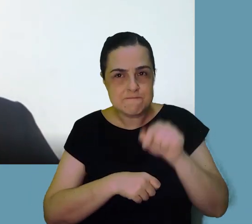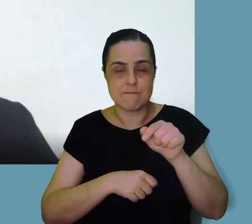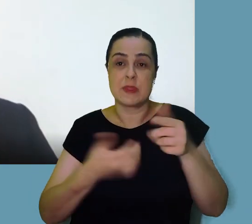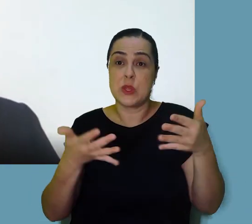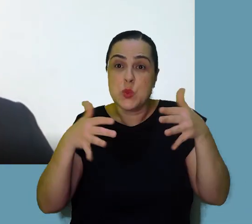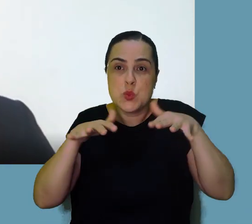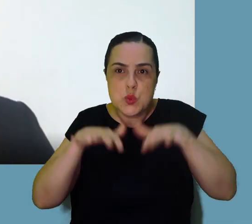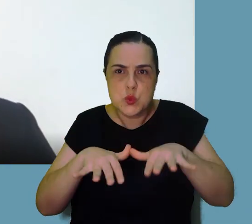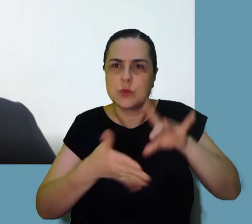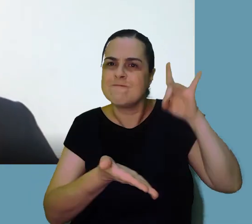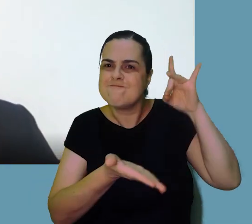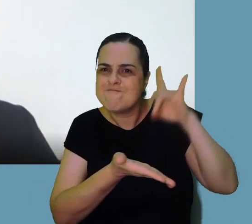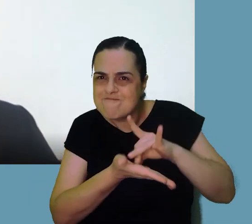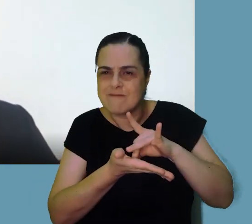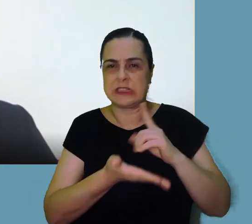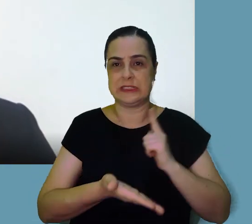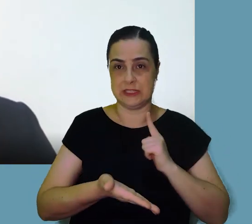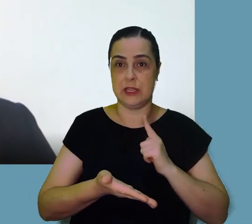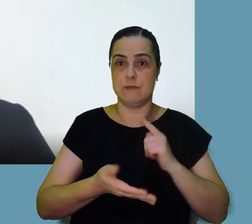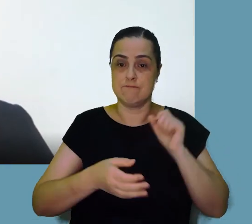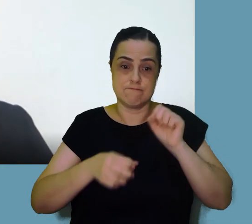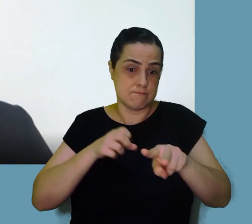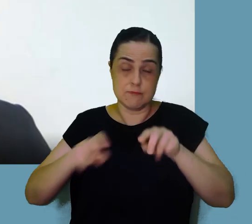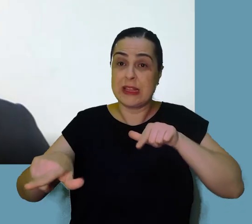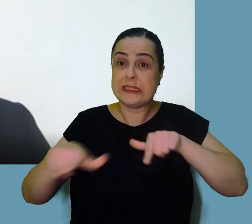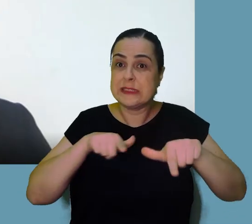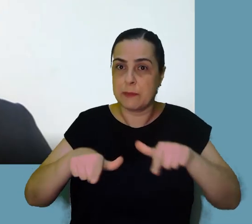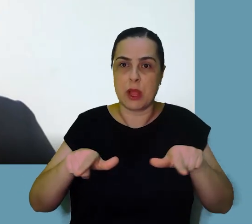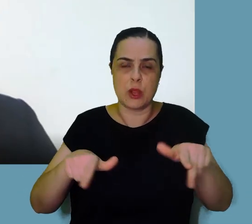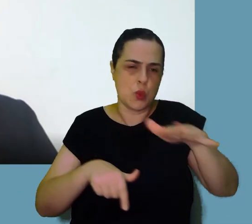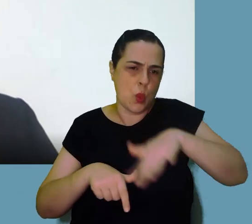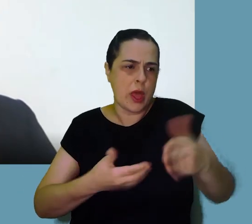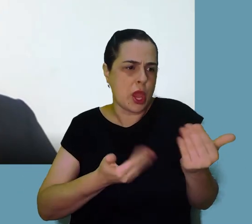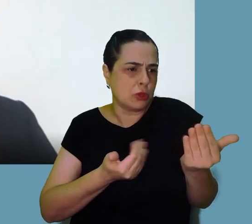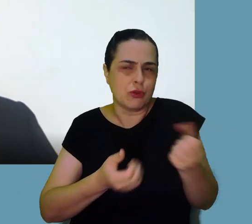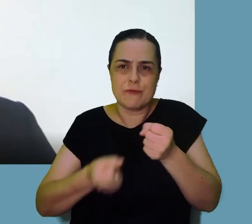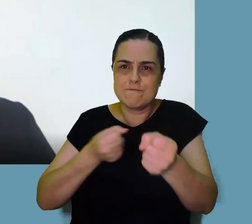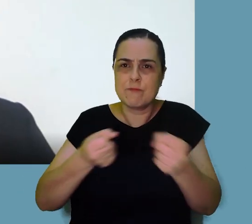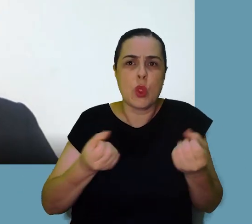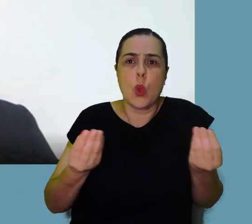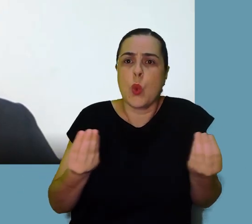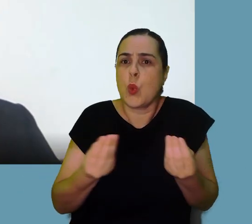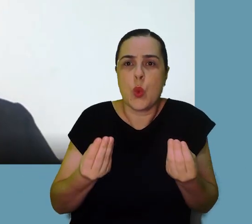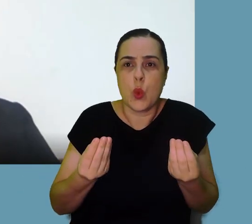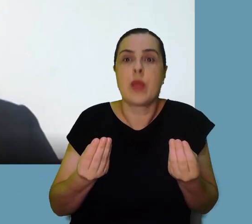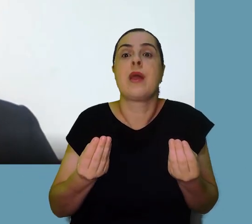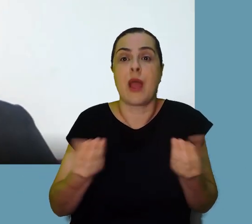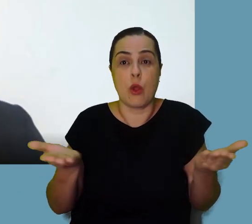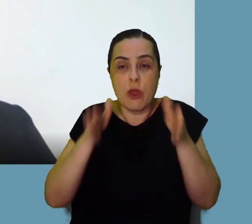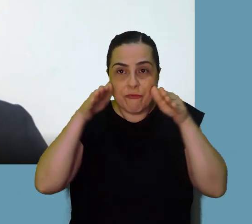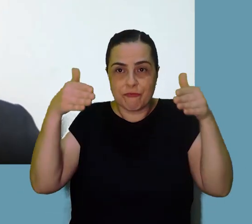gente fala de inclusão efetiva, né, do mercado de trabalho, dessa juventude, Qual que é a importância da gente trazer